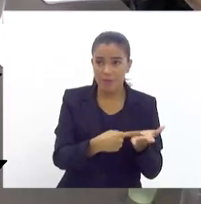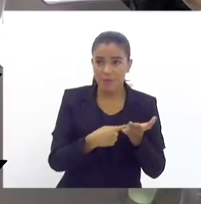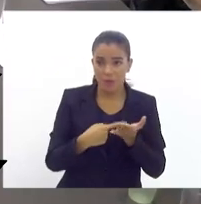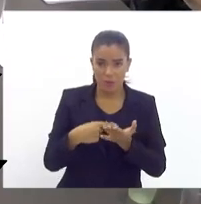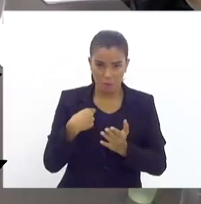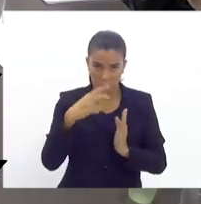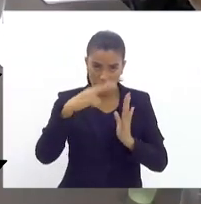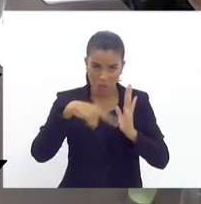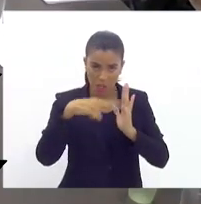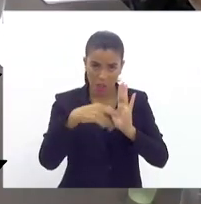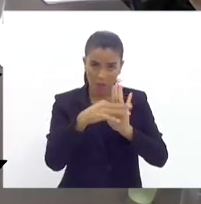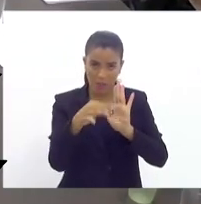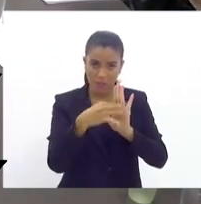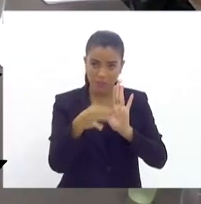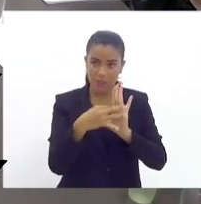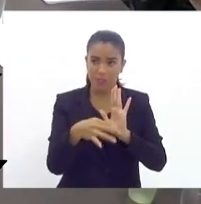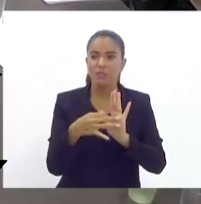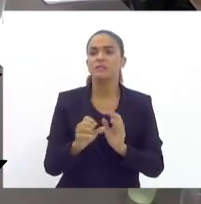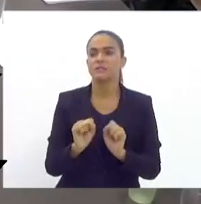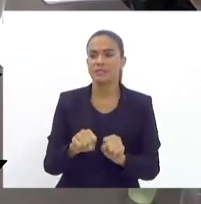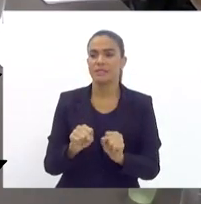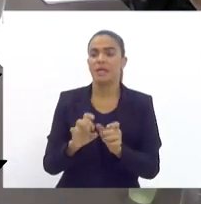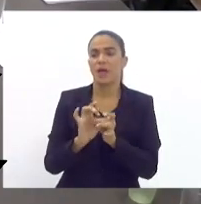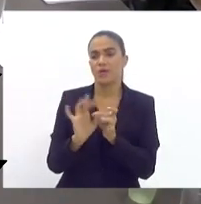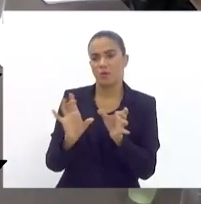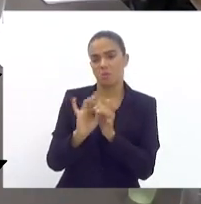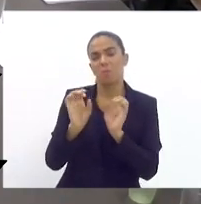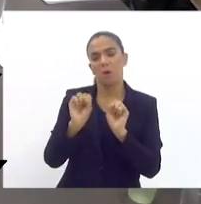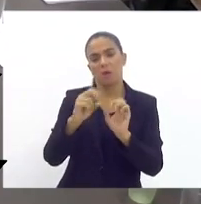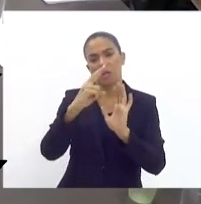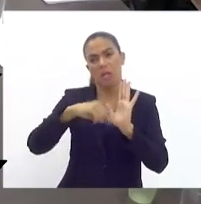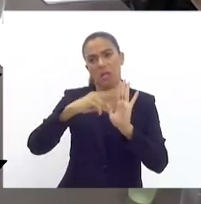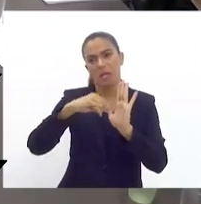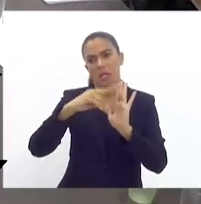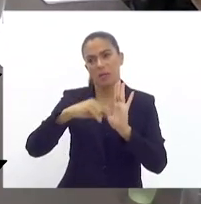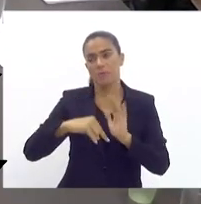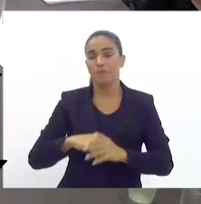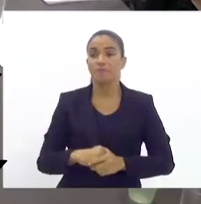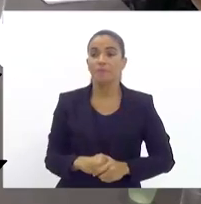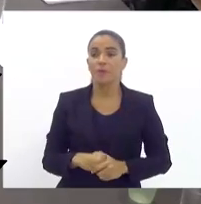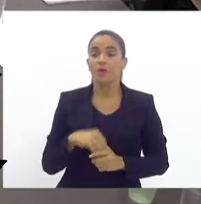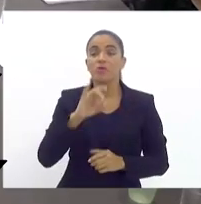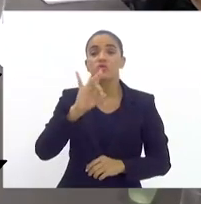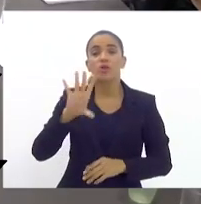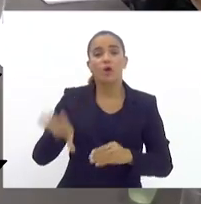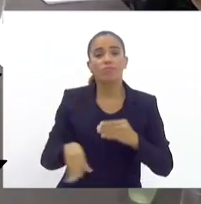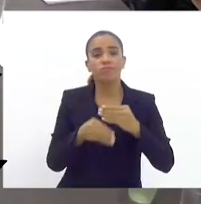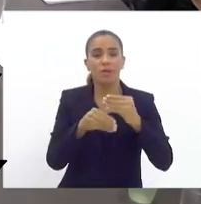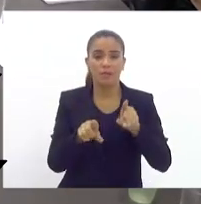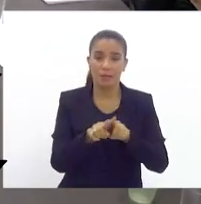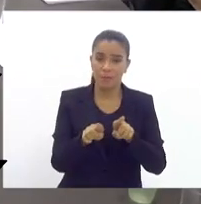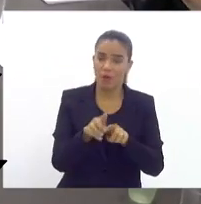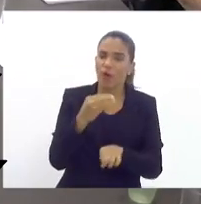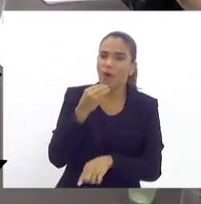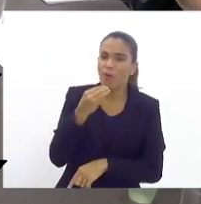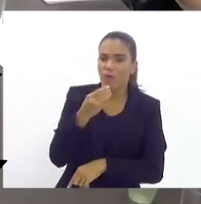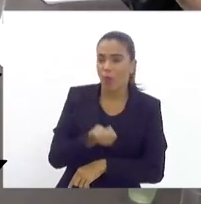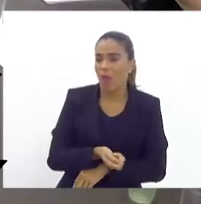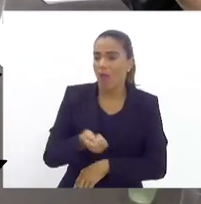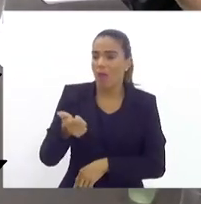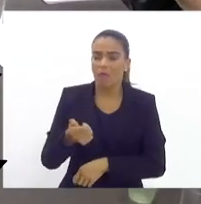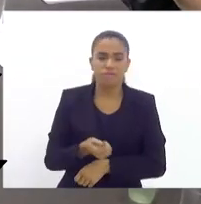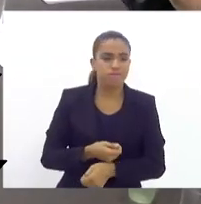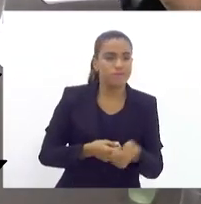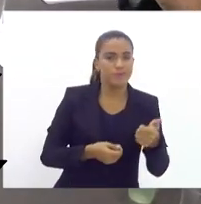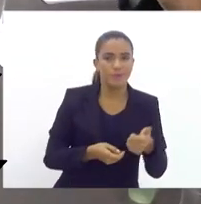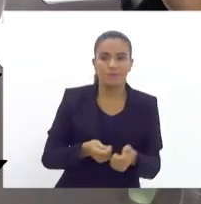leia os pareceres de Vossa Excelência, ou quer que retire? Autorizo e pode ler. Obrigado. Eu queria só fazer um adendo, e obviamente isso aqui não é jogando confete em